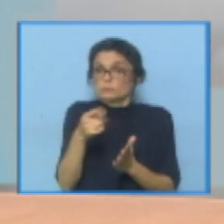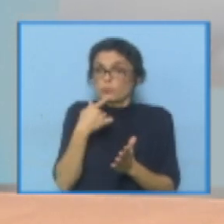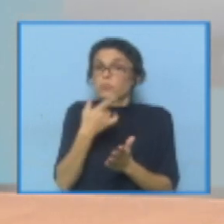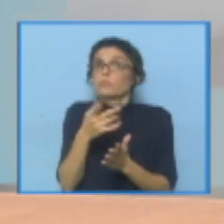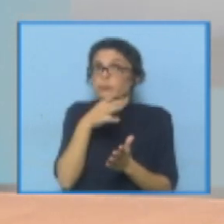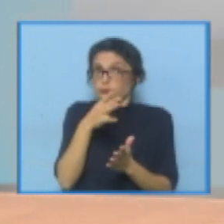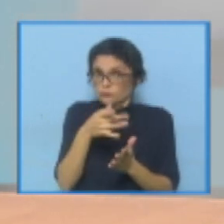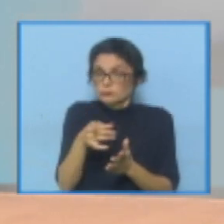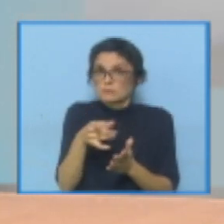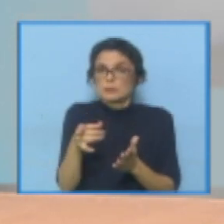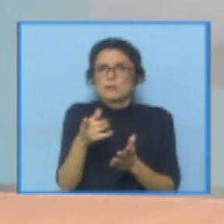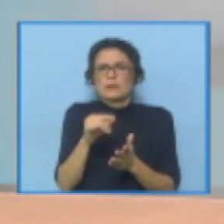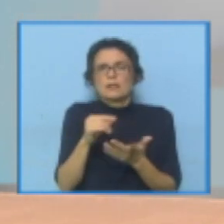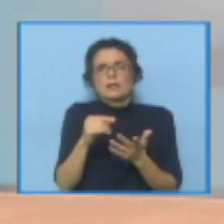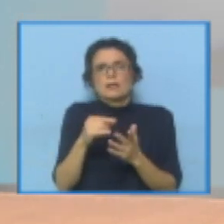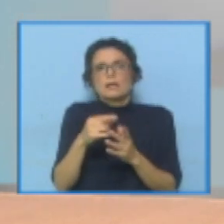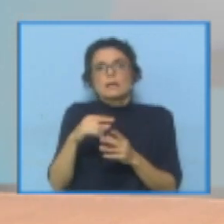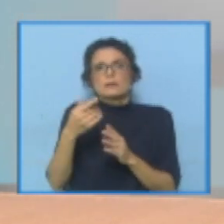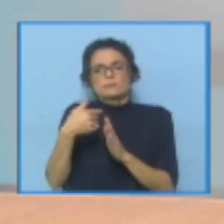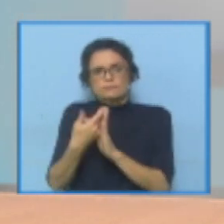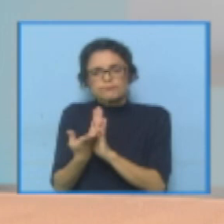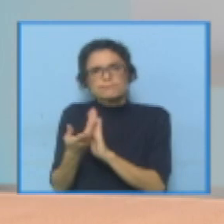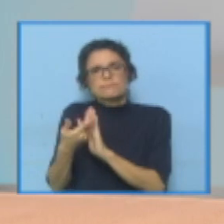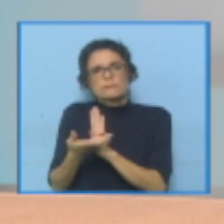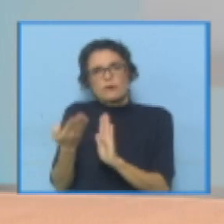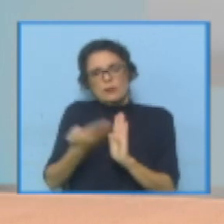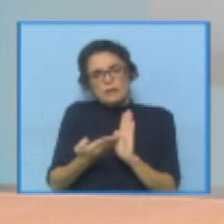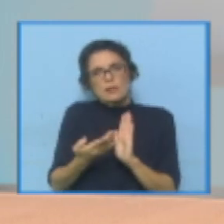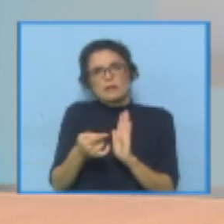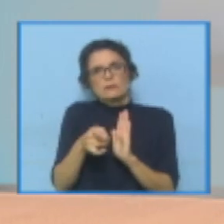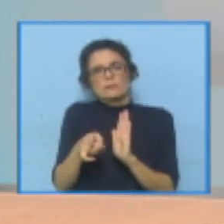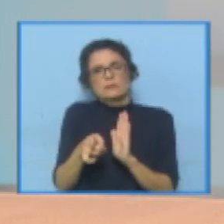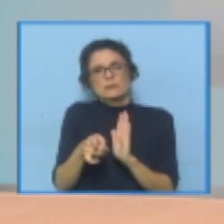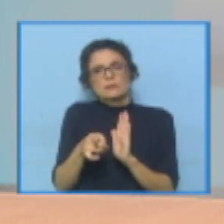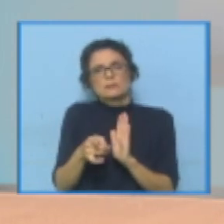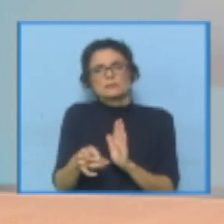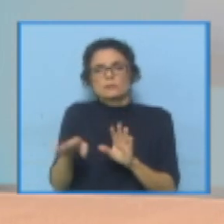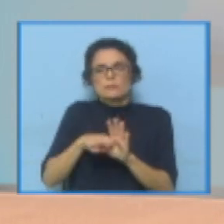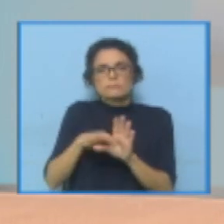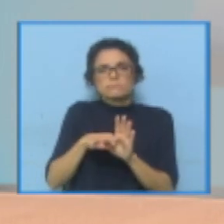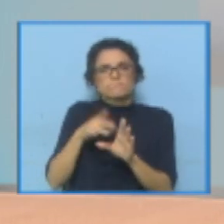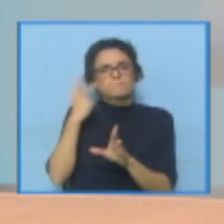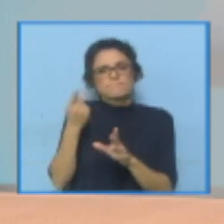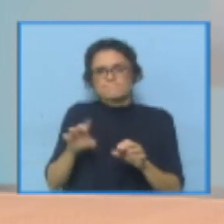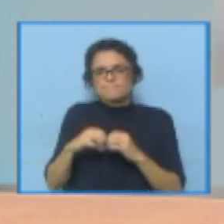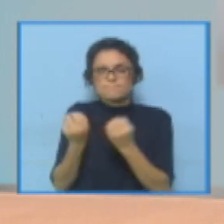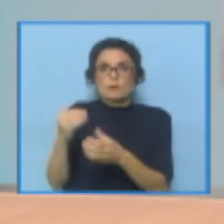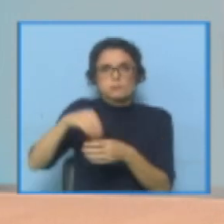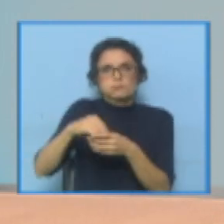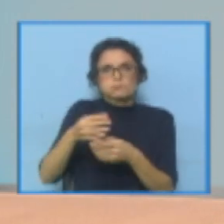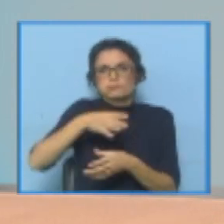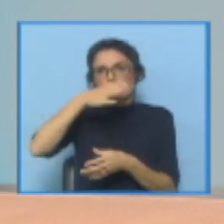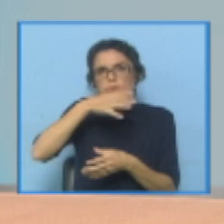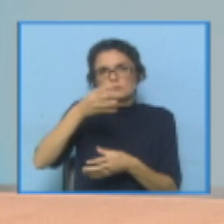bem. Depois há todo um conjunto de outros direitos que mais relacionados com a participação na vida em sociedade, com o direito a exprimir a